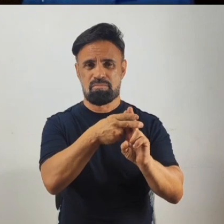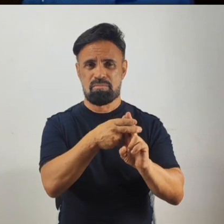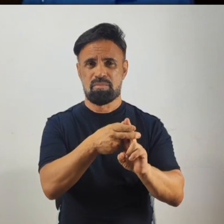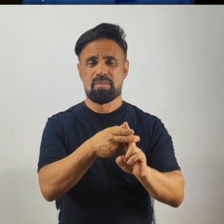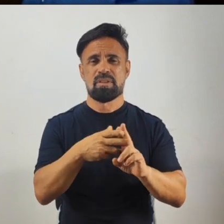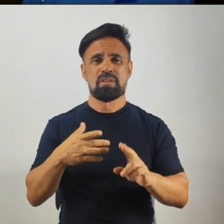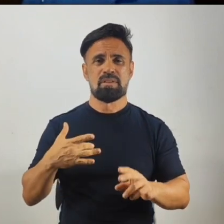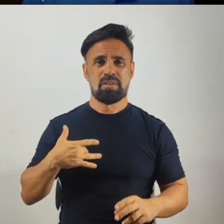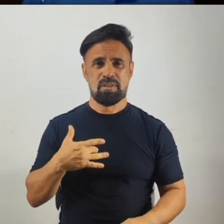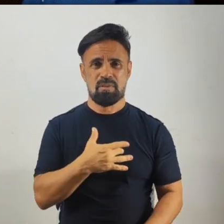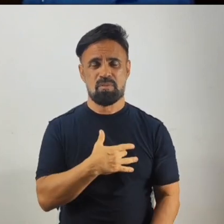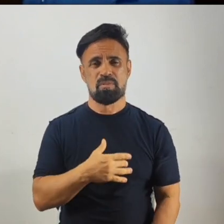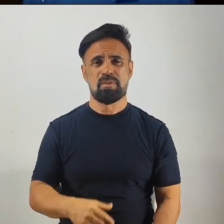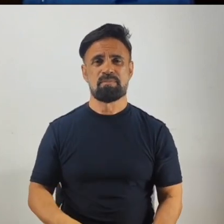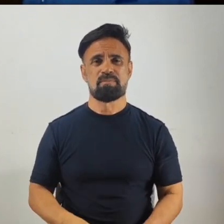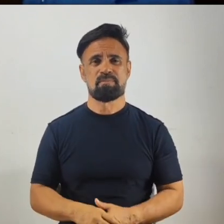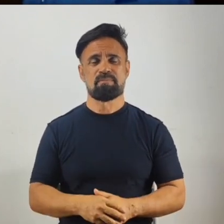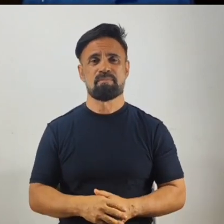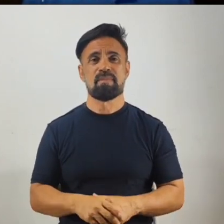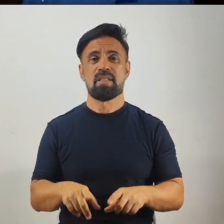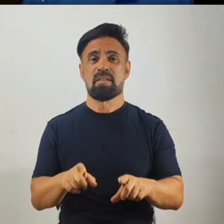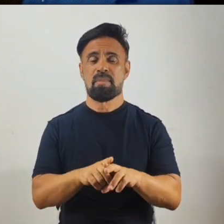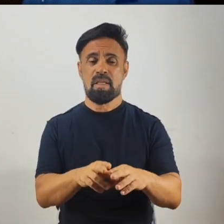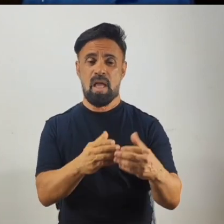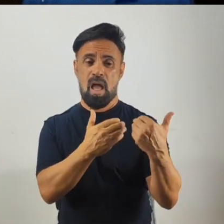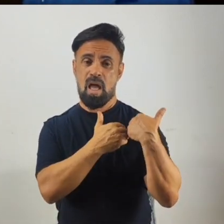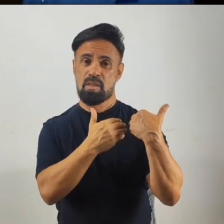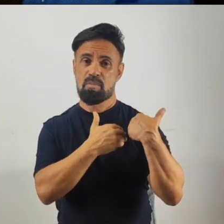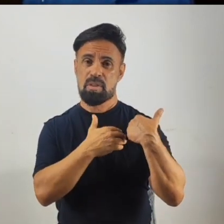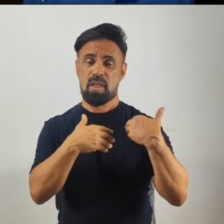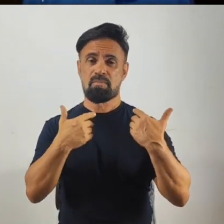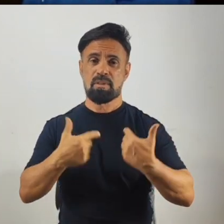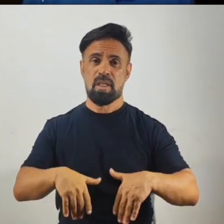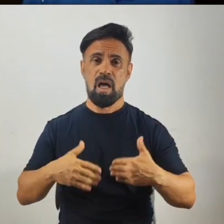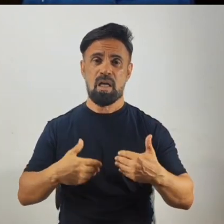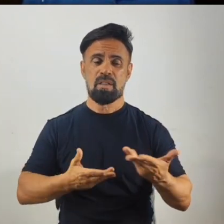no Cadastro Nacional de Estabelecimentos de Saúde, o CNES.